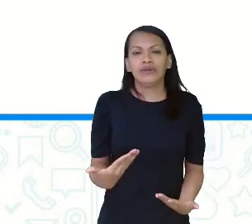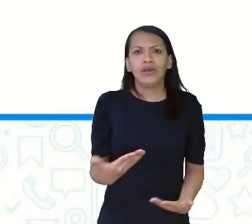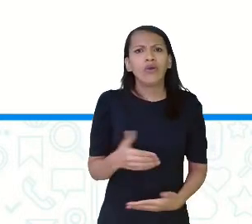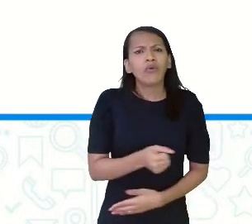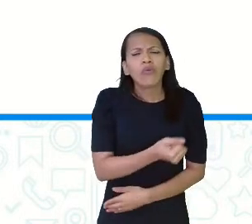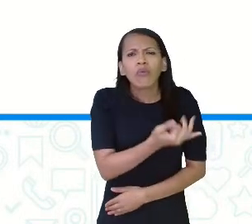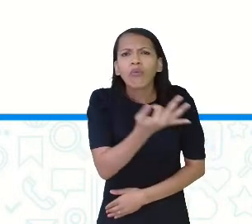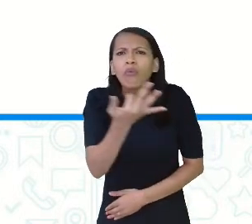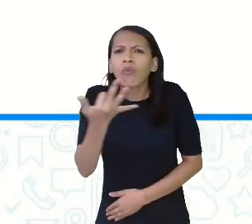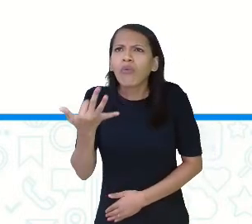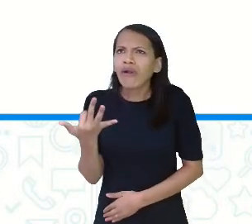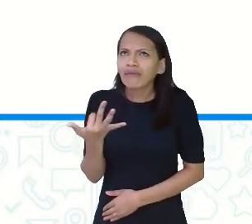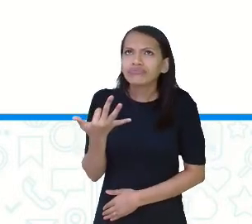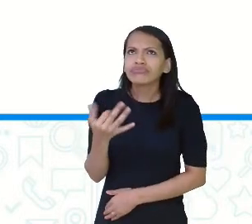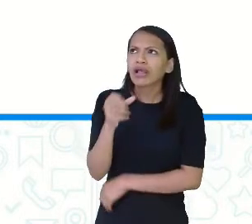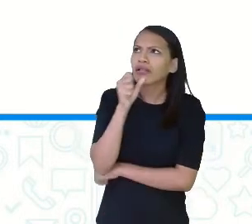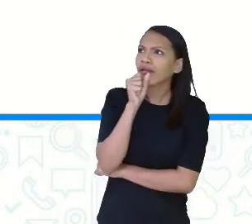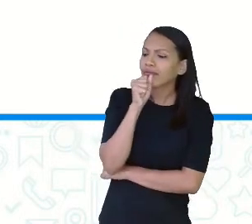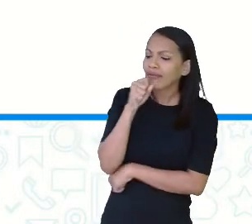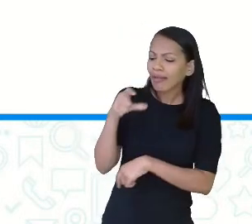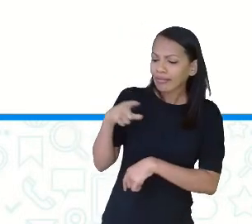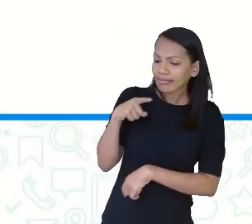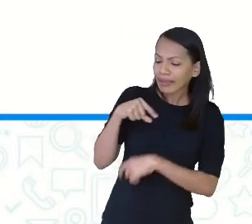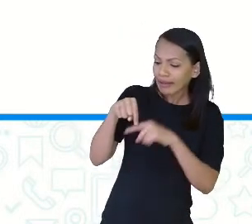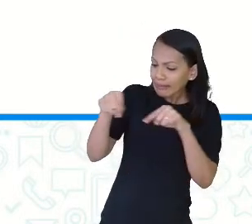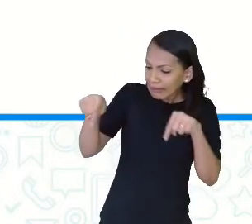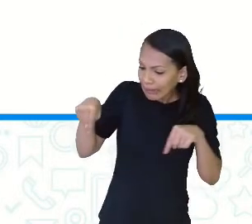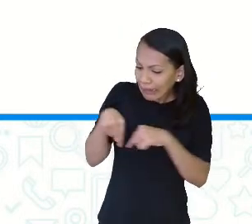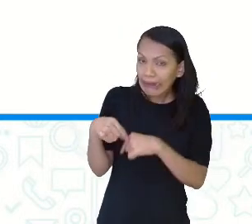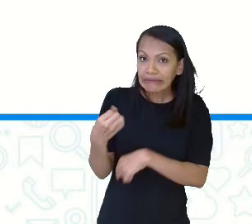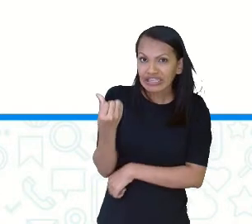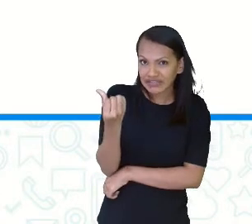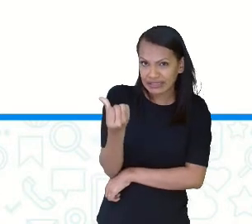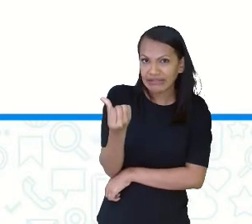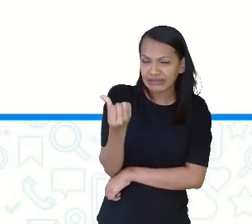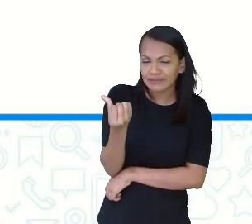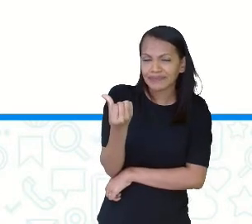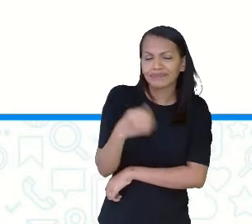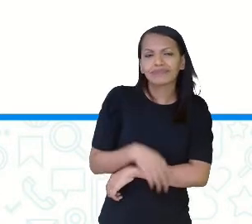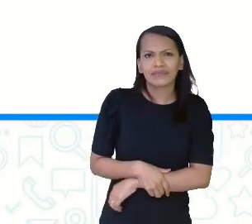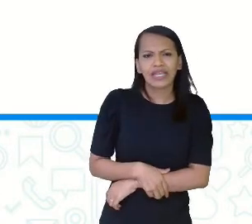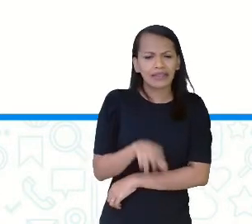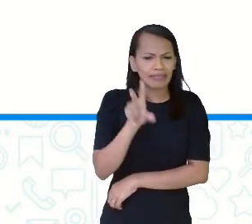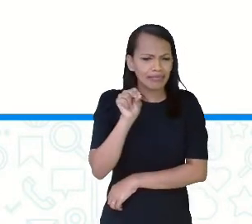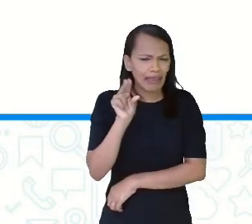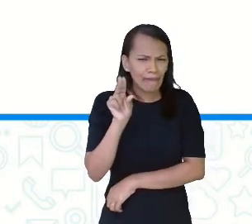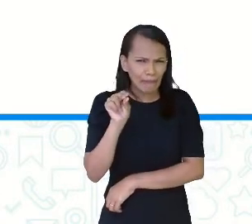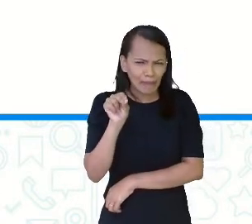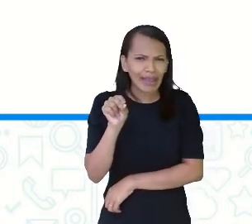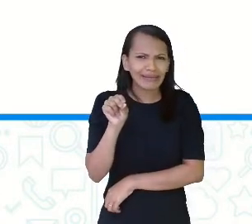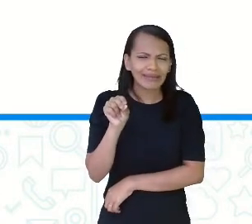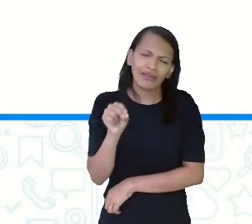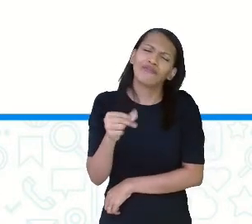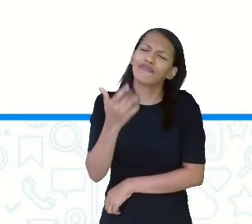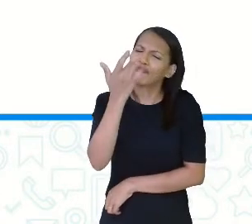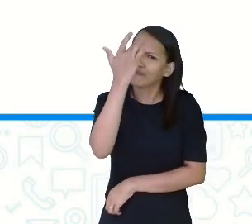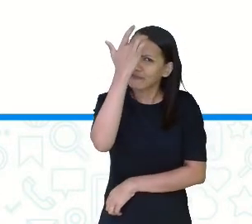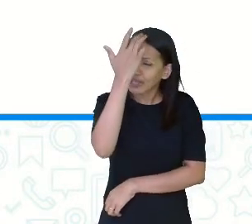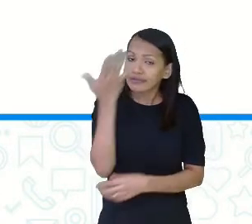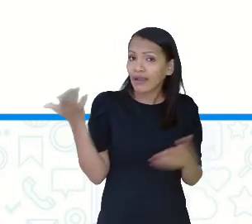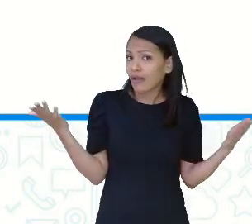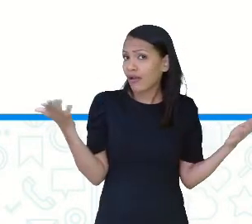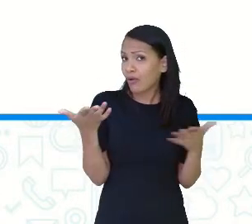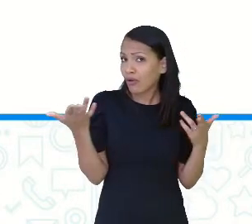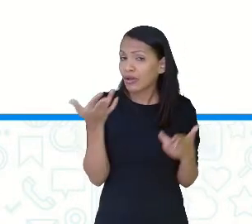aí no chat para mim. Aquela eu respondi rapidinho, né? Porque aquela das patas foi muito fácil. Mas eu quero que você responda para mim